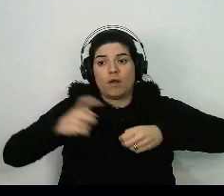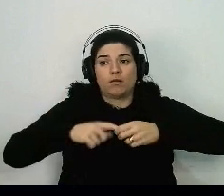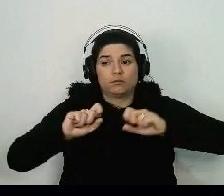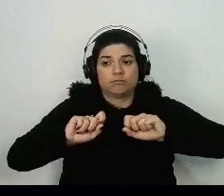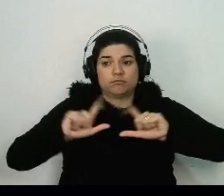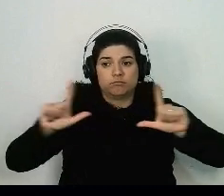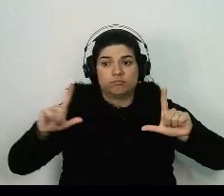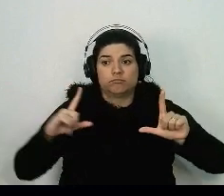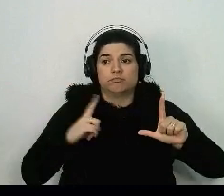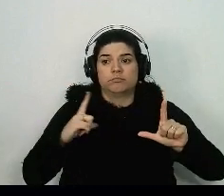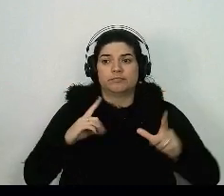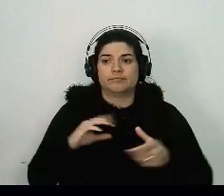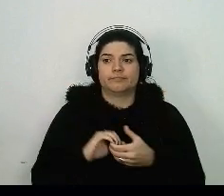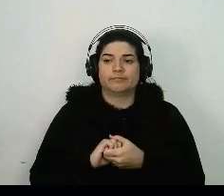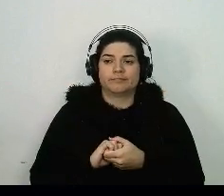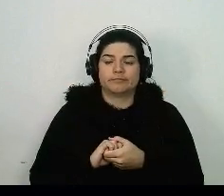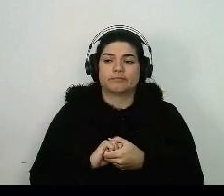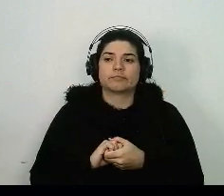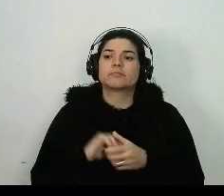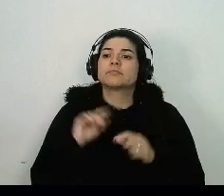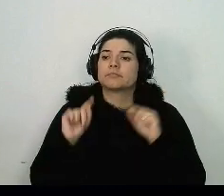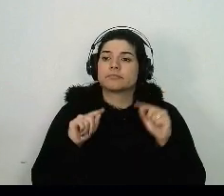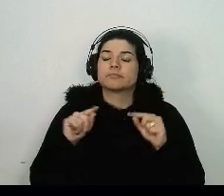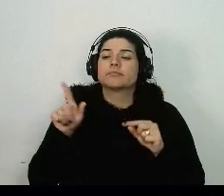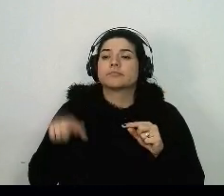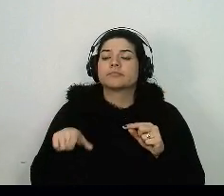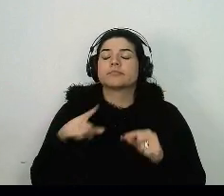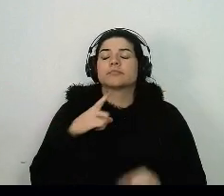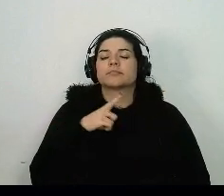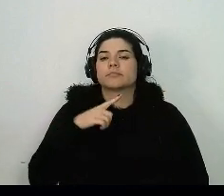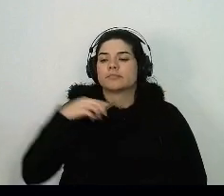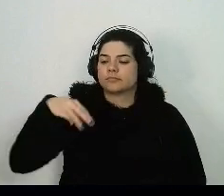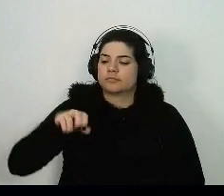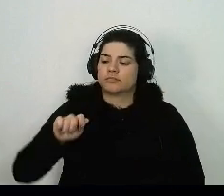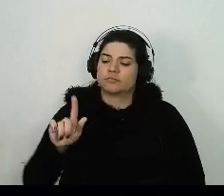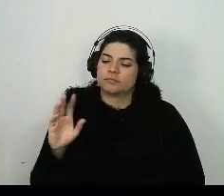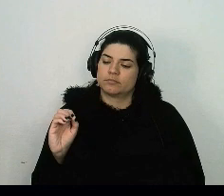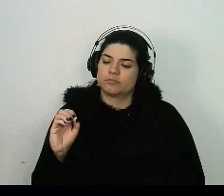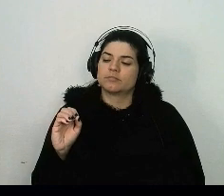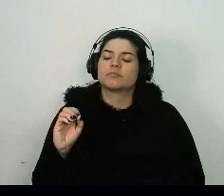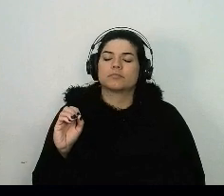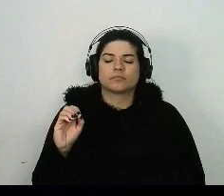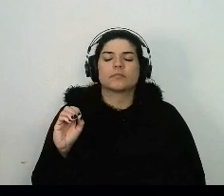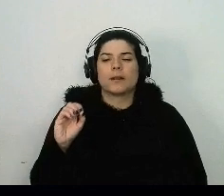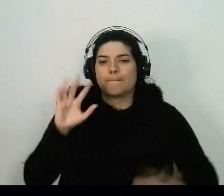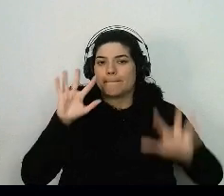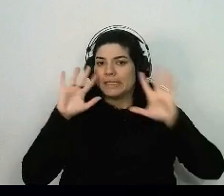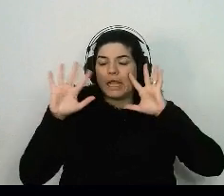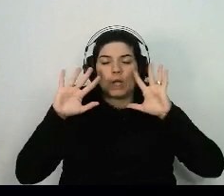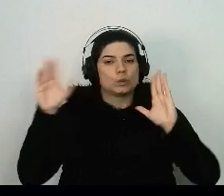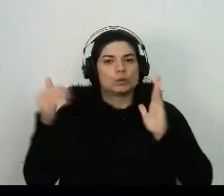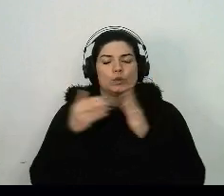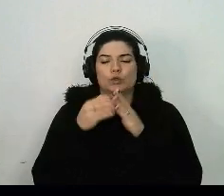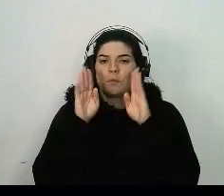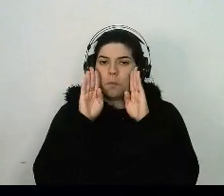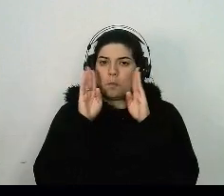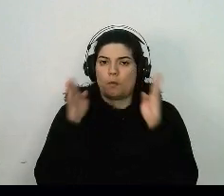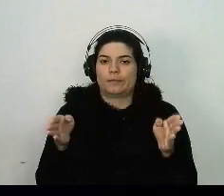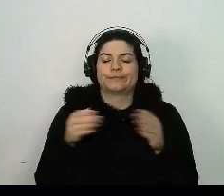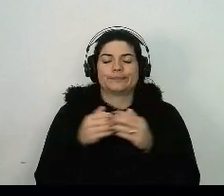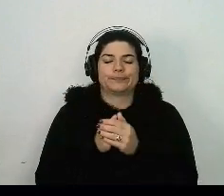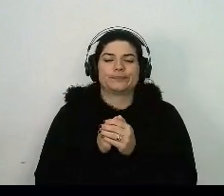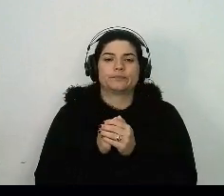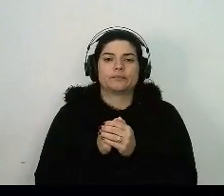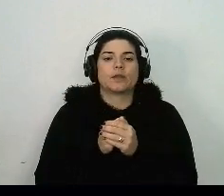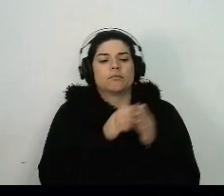DBA para que a Mongo Atlas fizesse toda essa parte pensada para nós. E aí a gente foi passando por todos